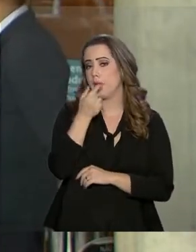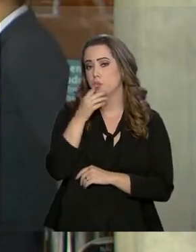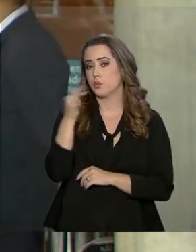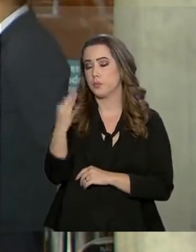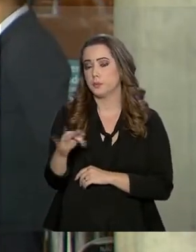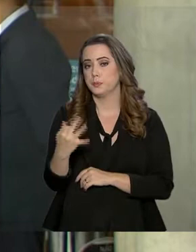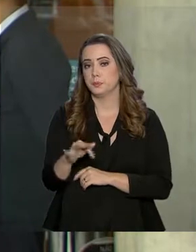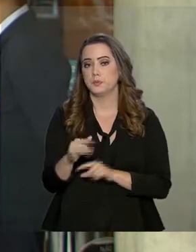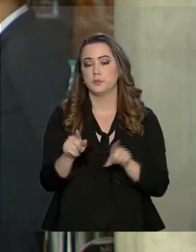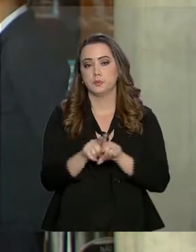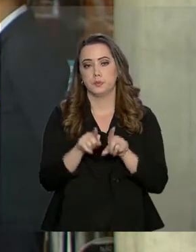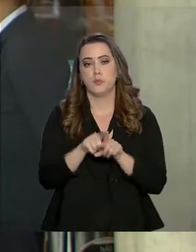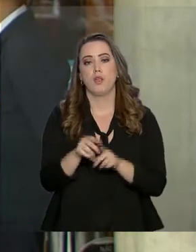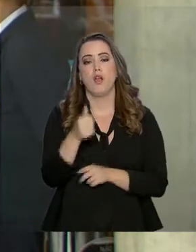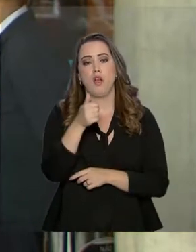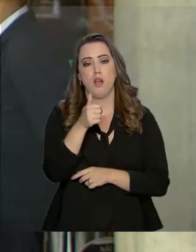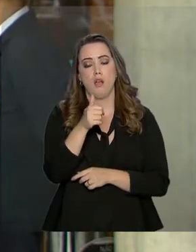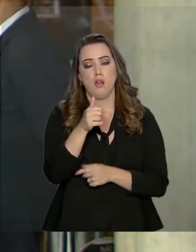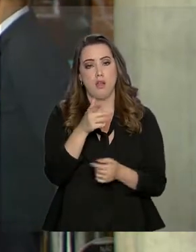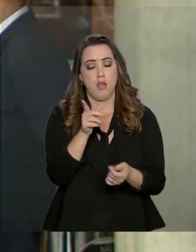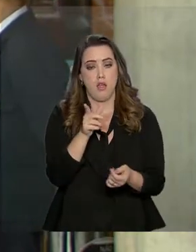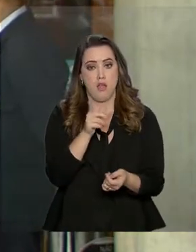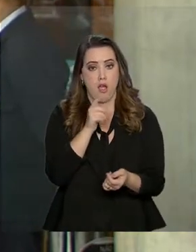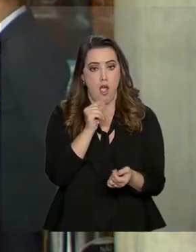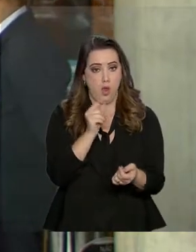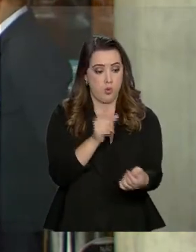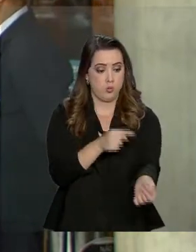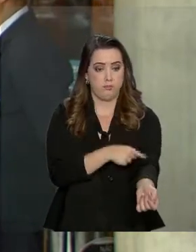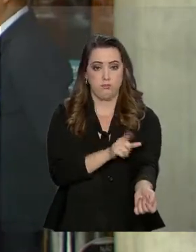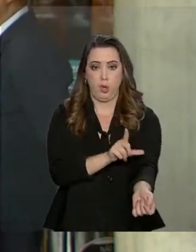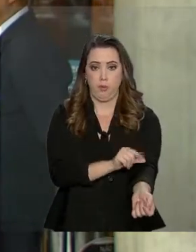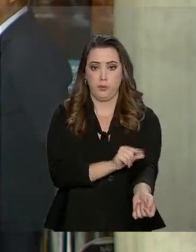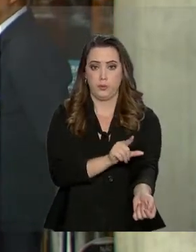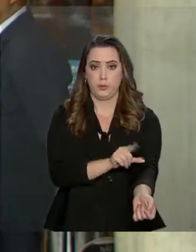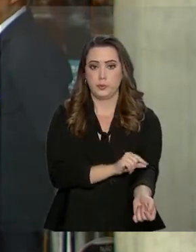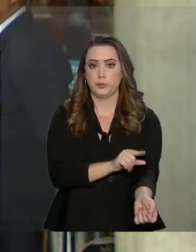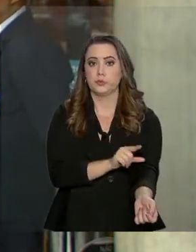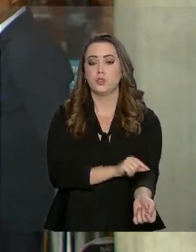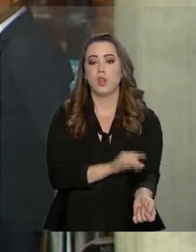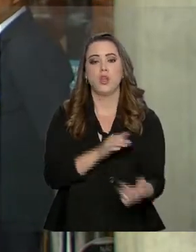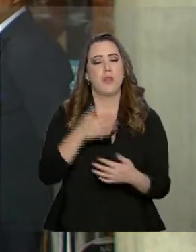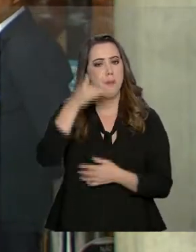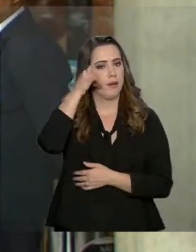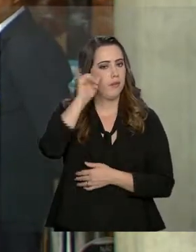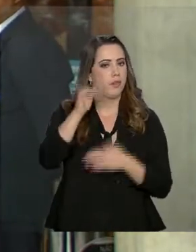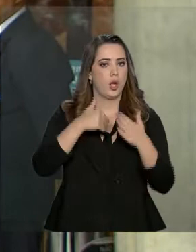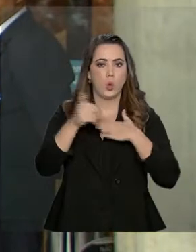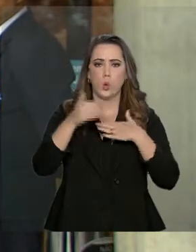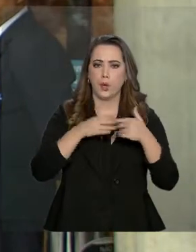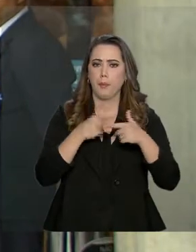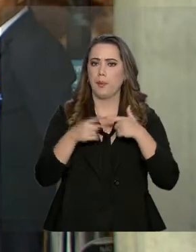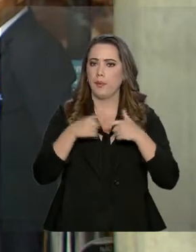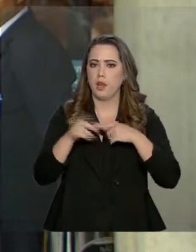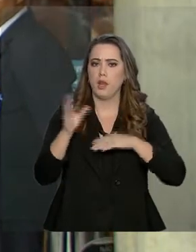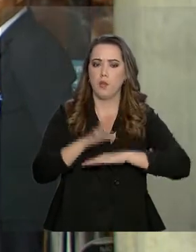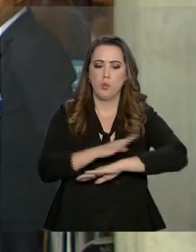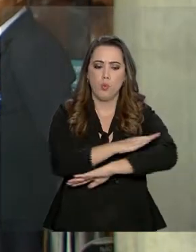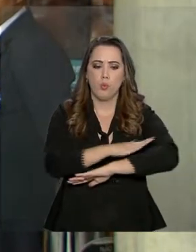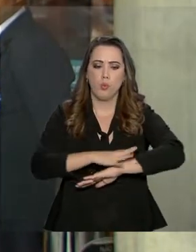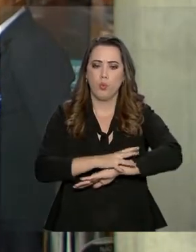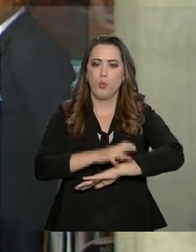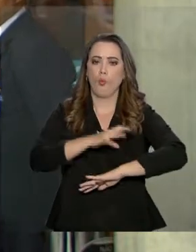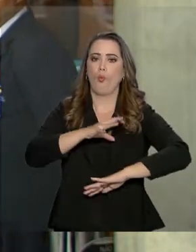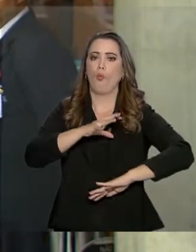dor, hidratação endovenosa e também algumas medidas para impedir qualquer tipo de trombose. Vamos